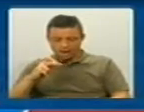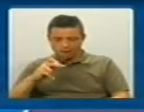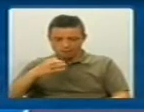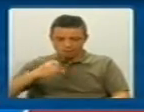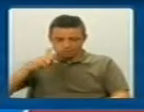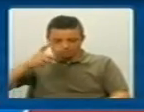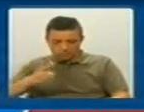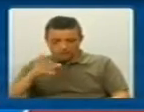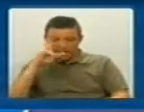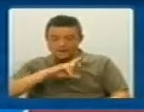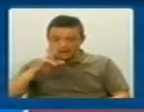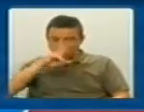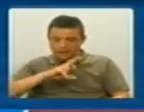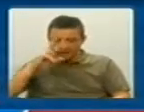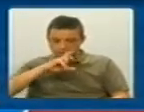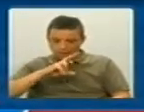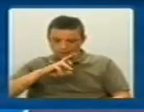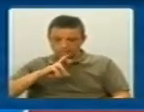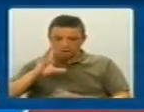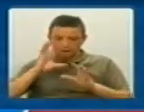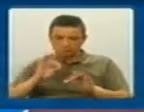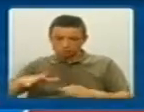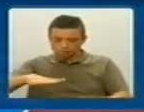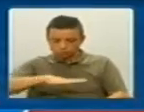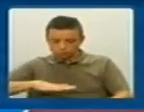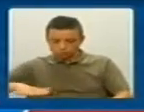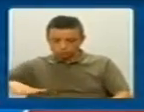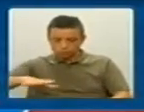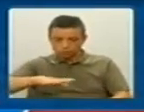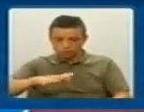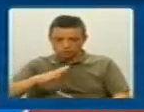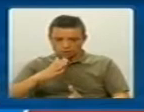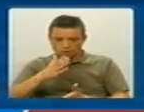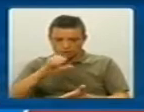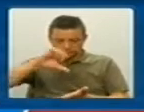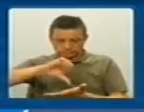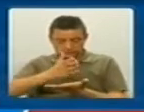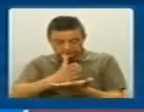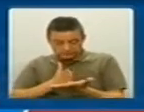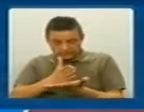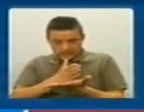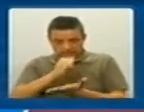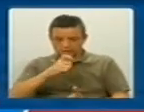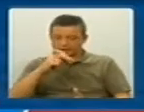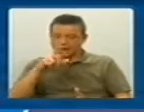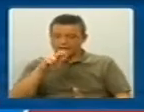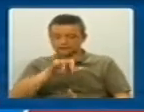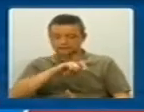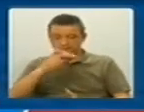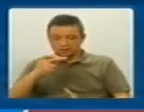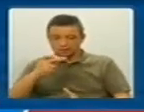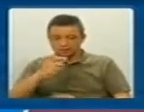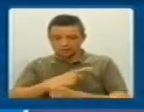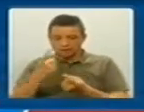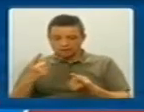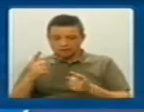esse gás molecular, sobretudo na zona mais central das galáxias. E porquê é que este é